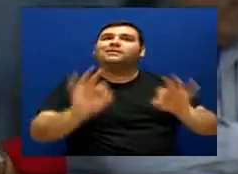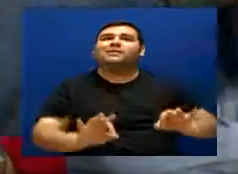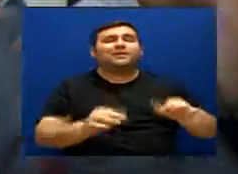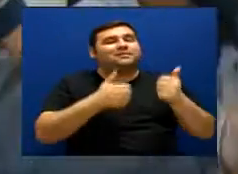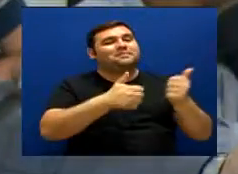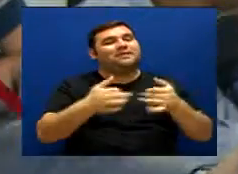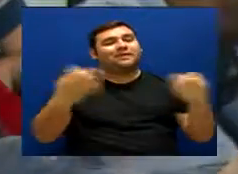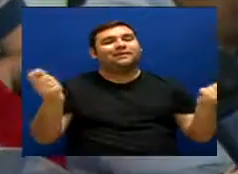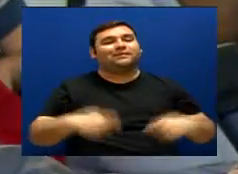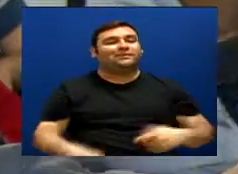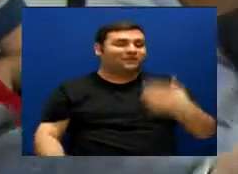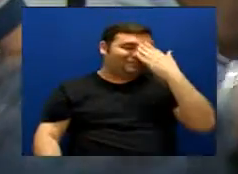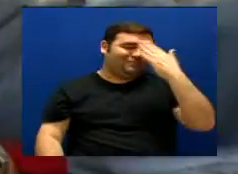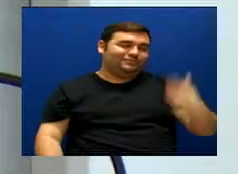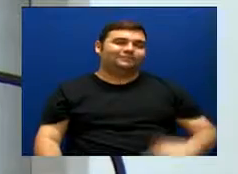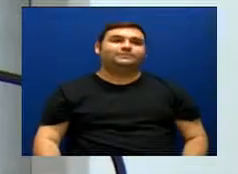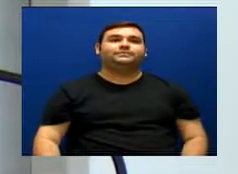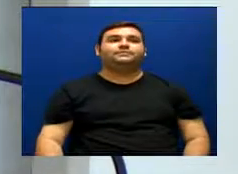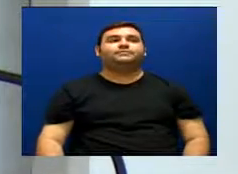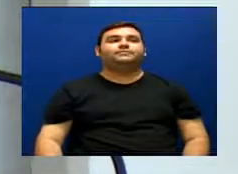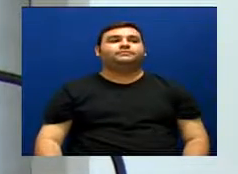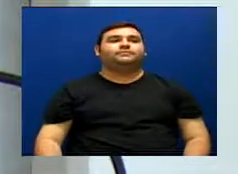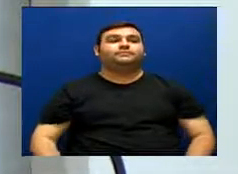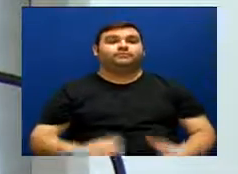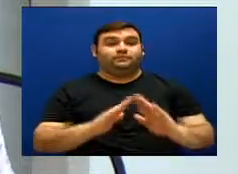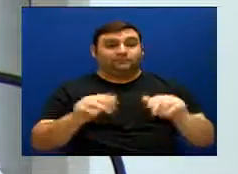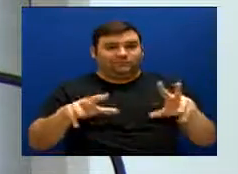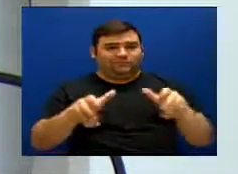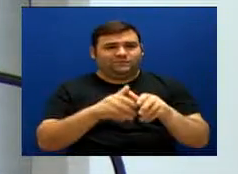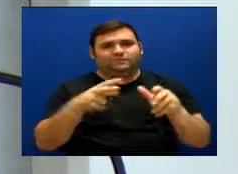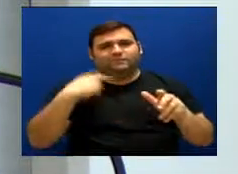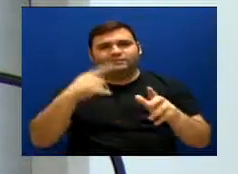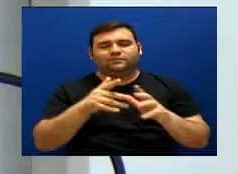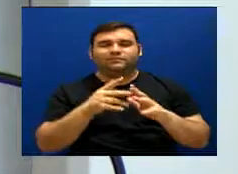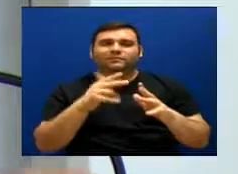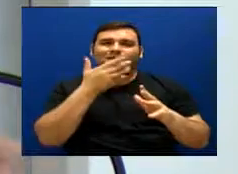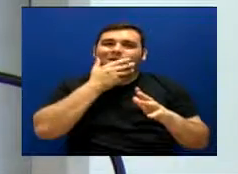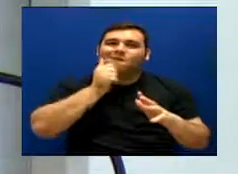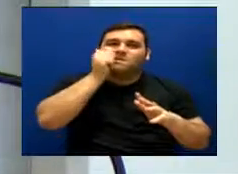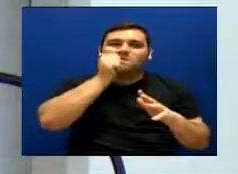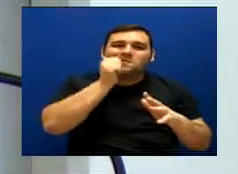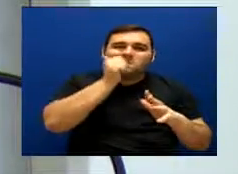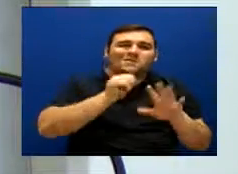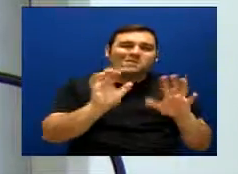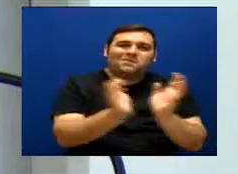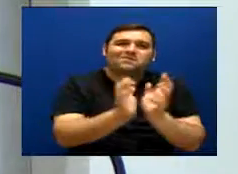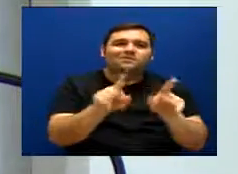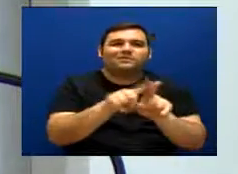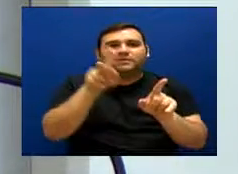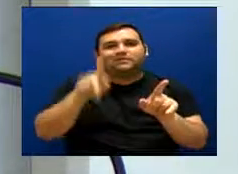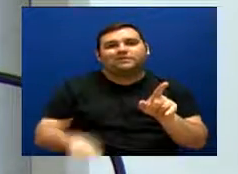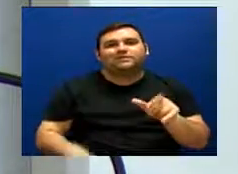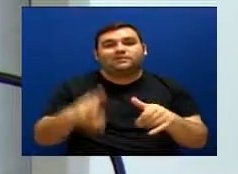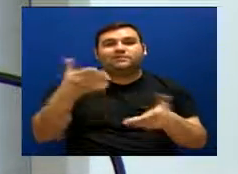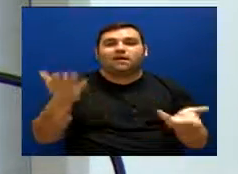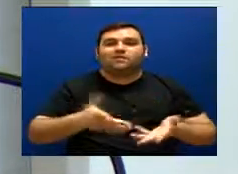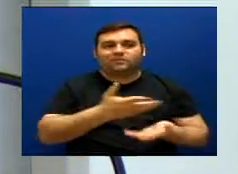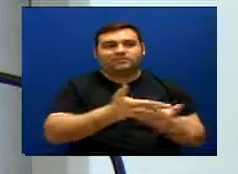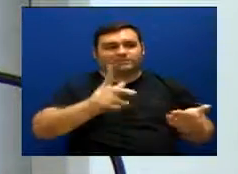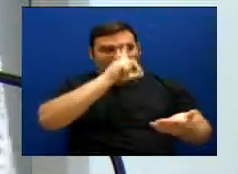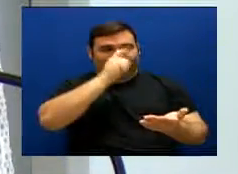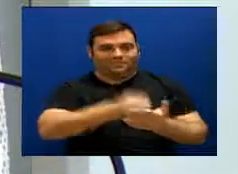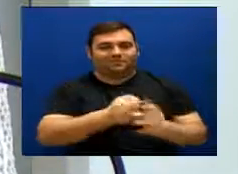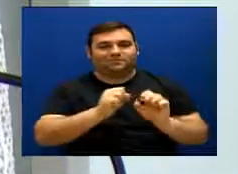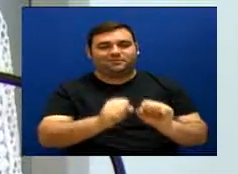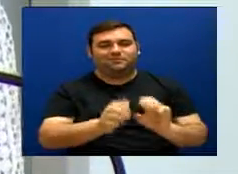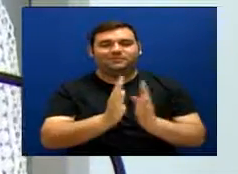senhor. Obrigada, eu que agradeço. Peço aos vereadores e vereadoras, né, e ao presidente, coloque em votação o projeto para